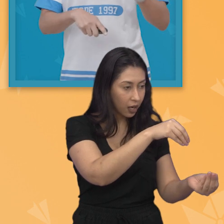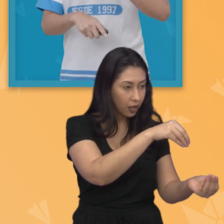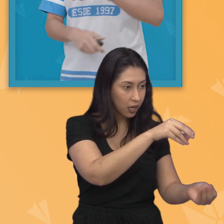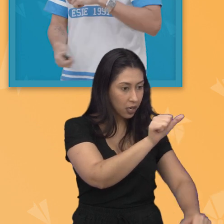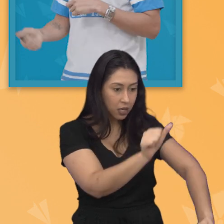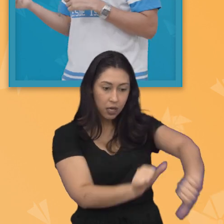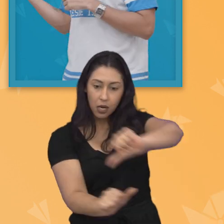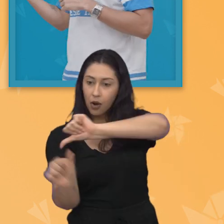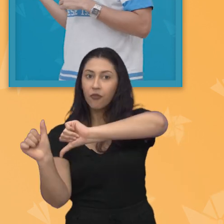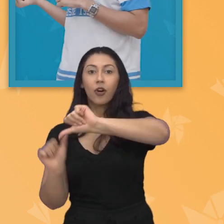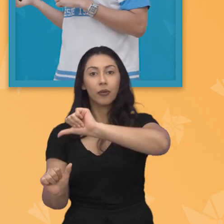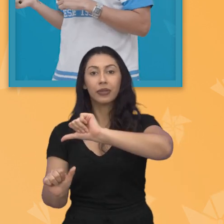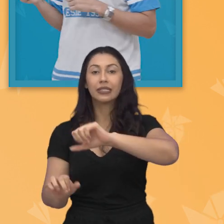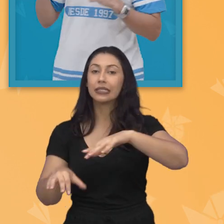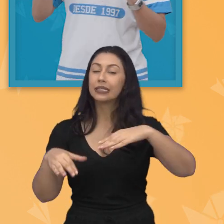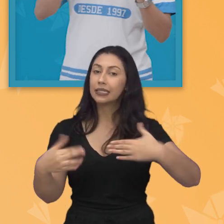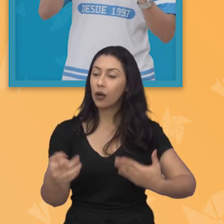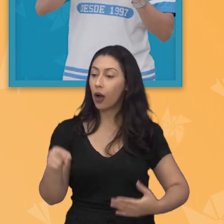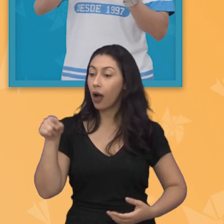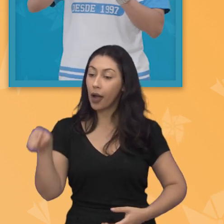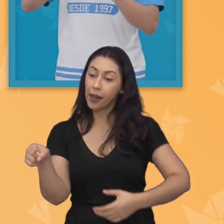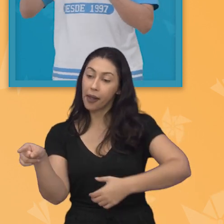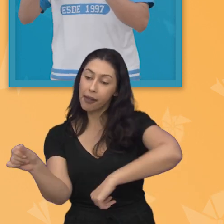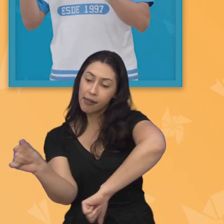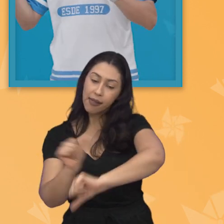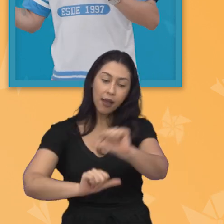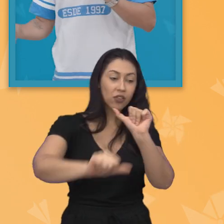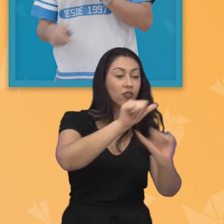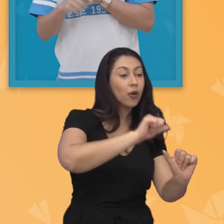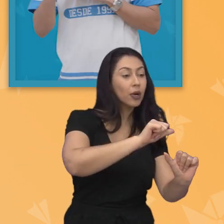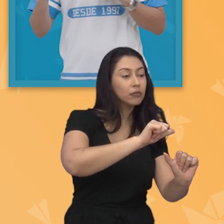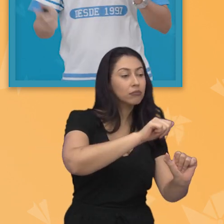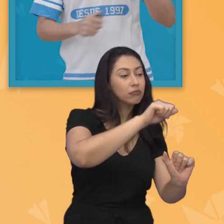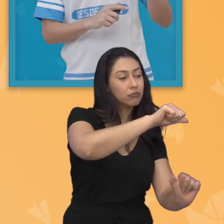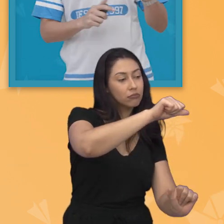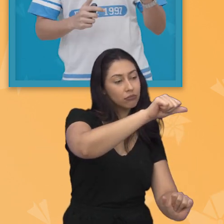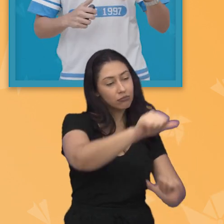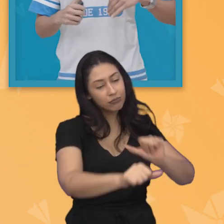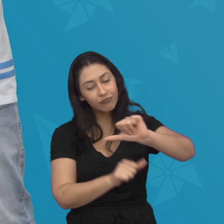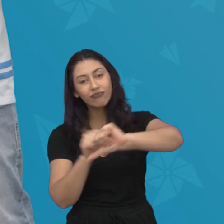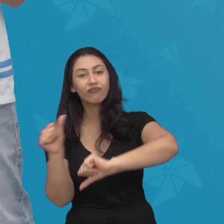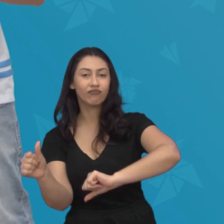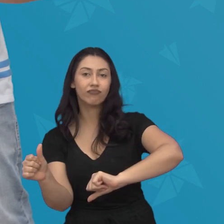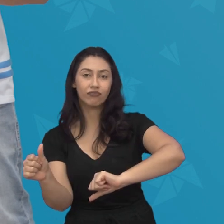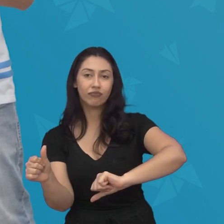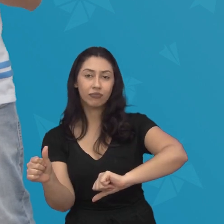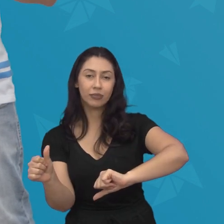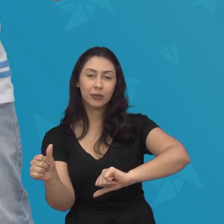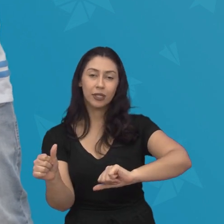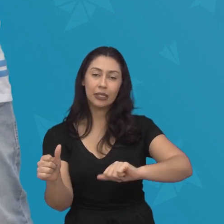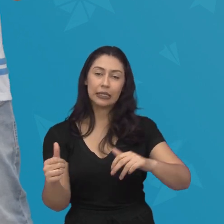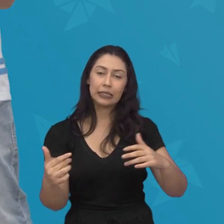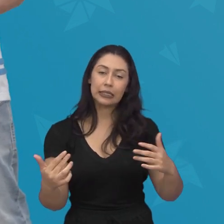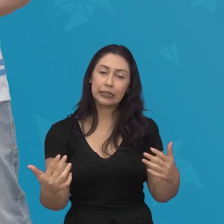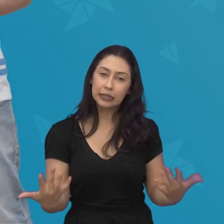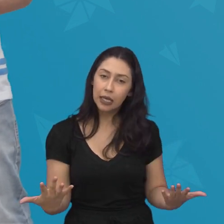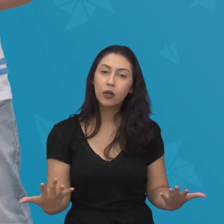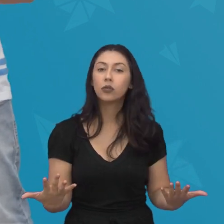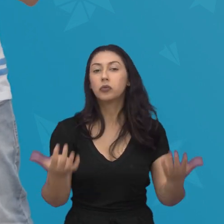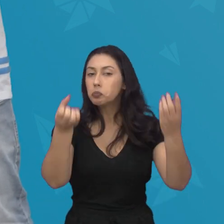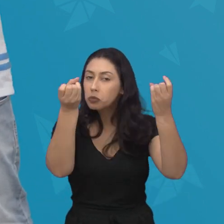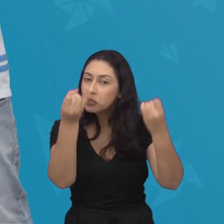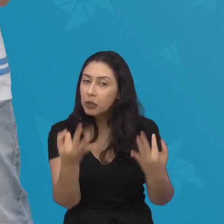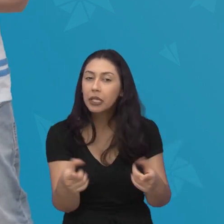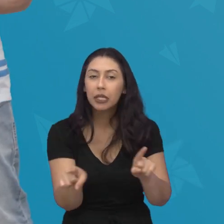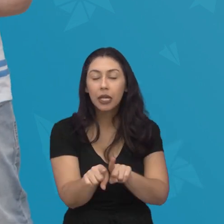uma reação direta, vai formar C e D. Só que o C e D, numa reação inversa, vai estar formando novamente A e B. Isso daí a gente aprofunda muito mais quando a gente